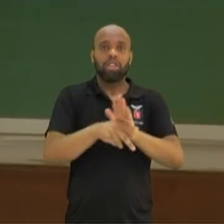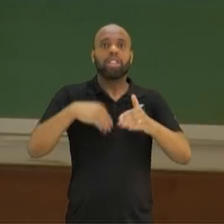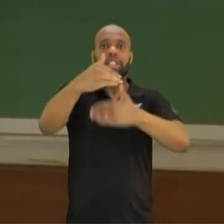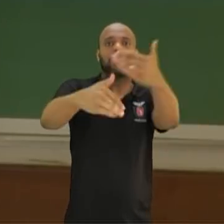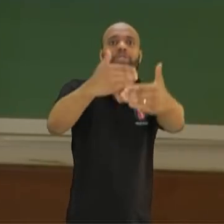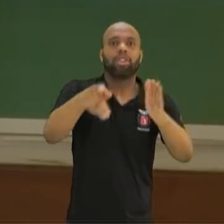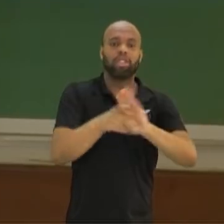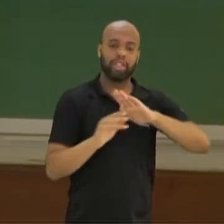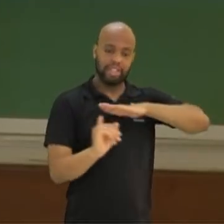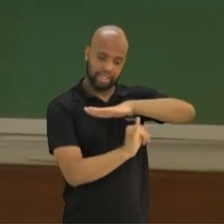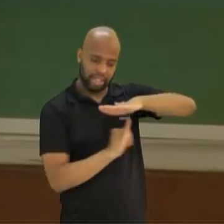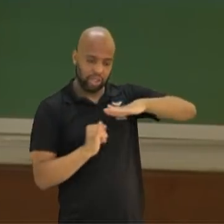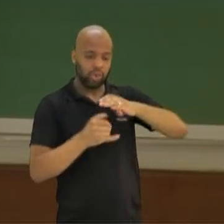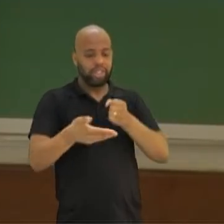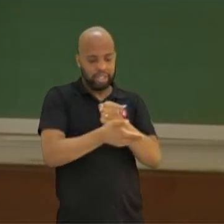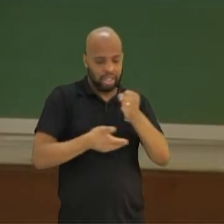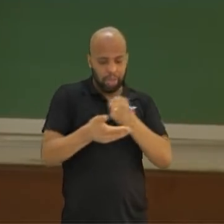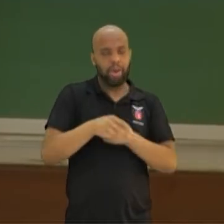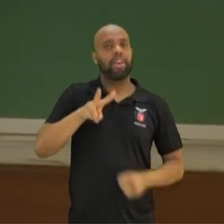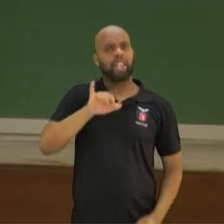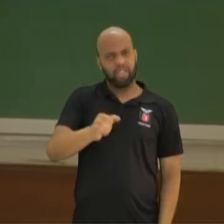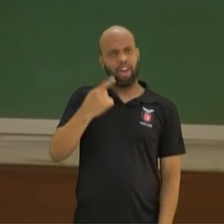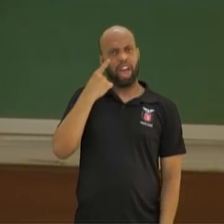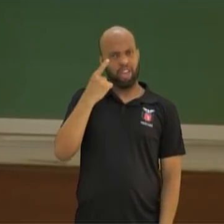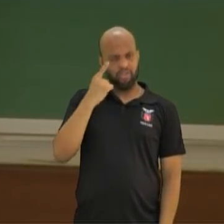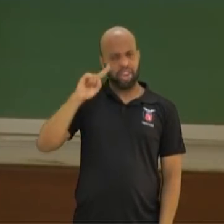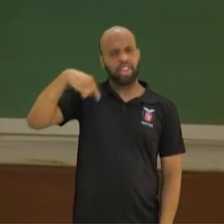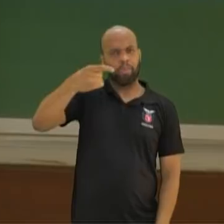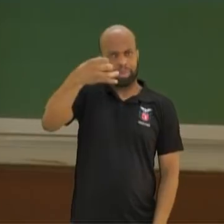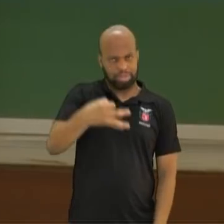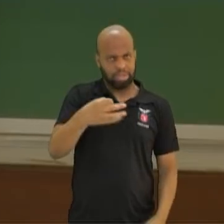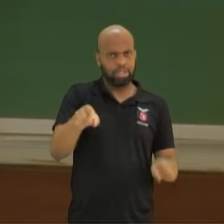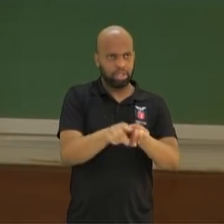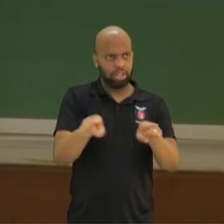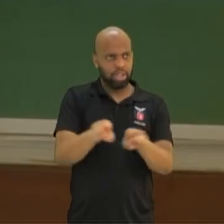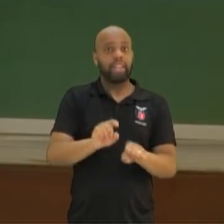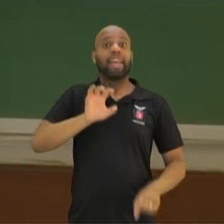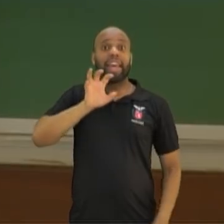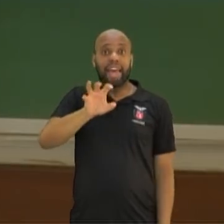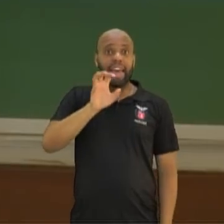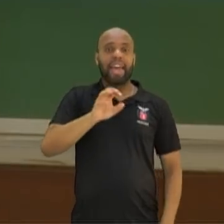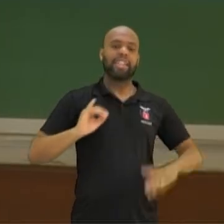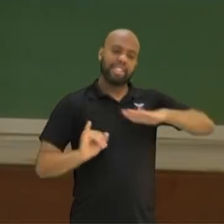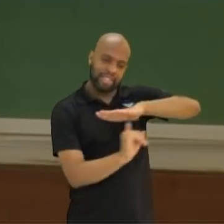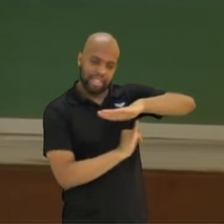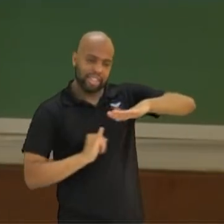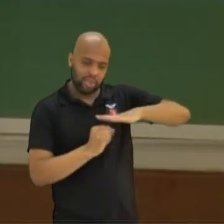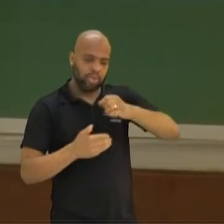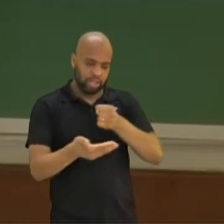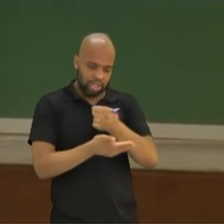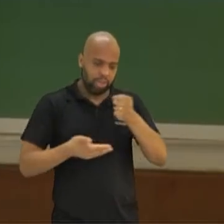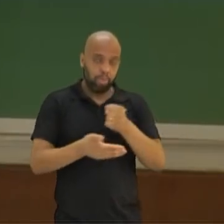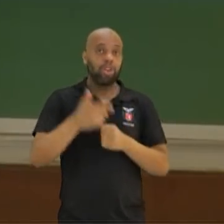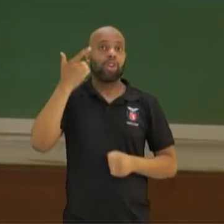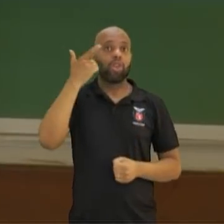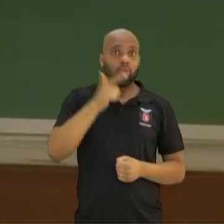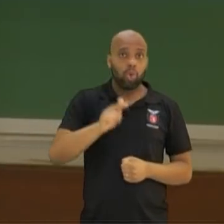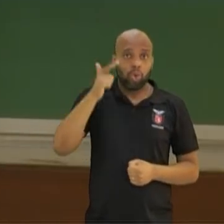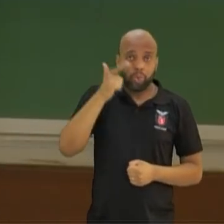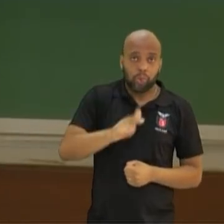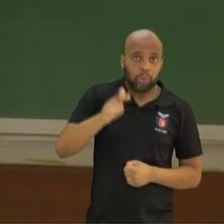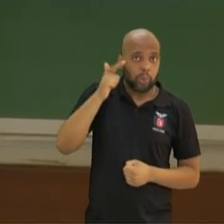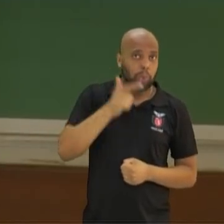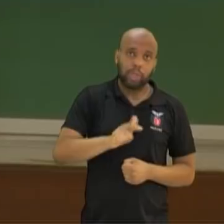da indústria de base, que a gente já vai conceituar a sequência, e essa indústria de base, para ele concretizada,